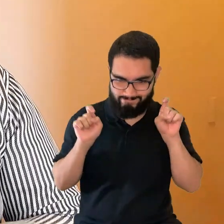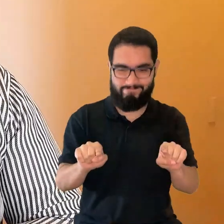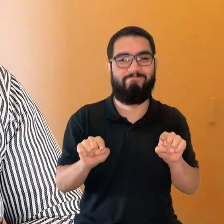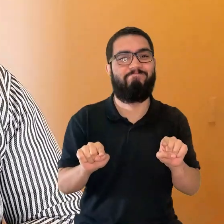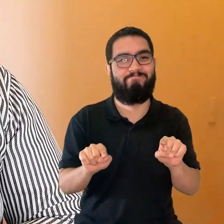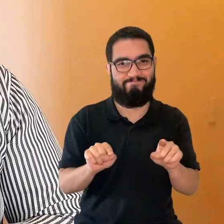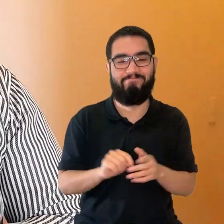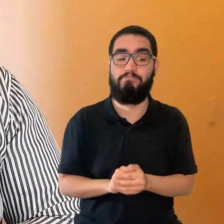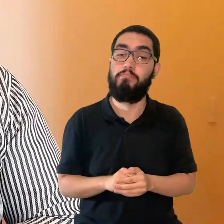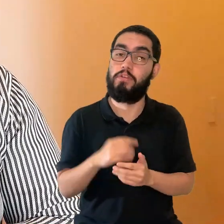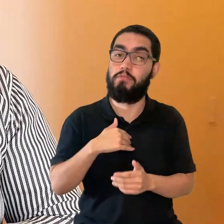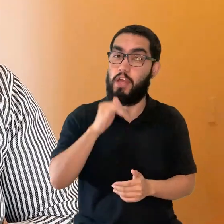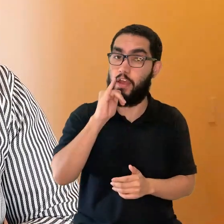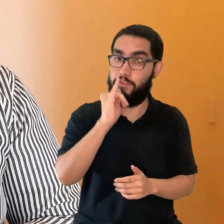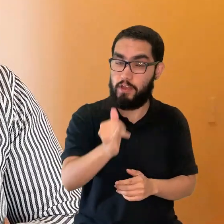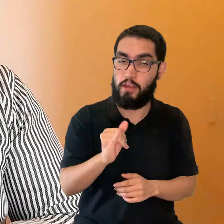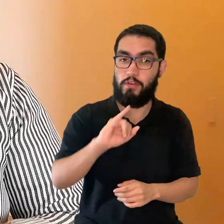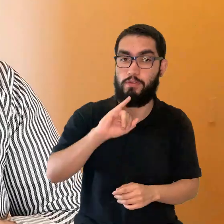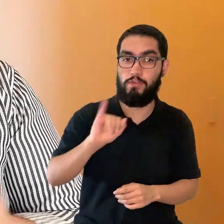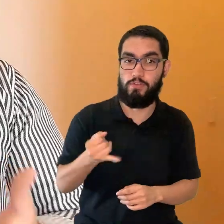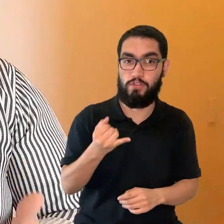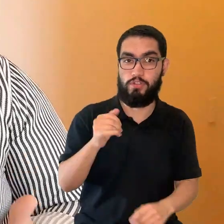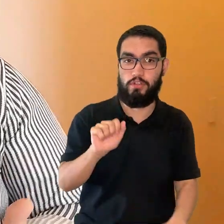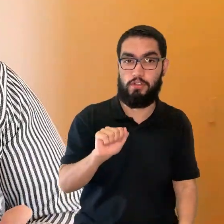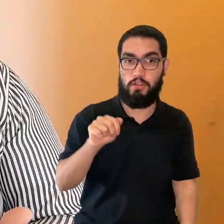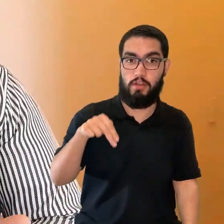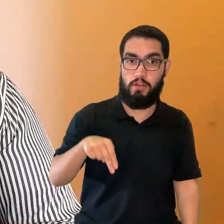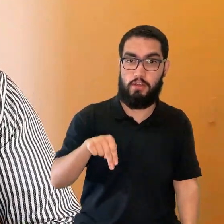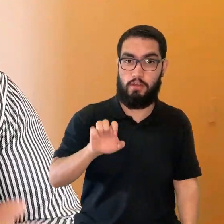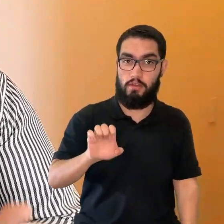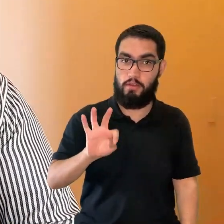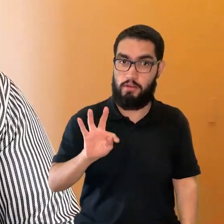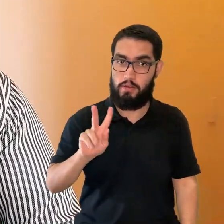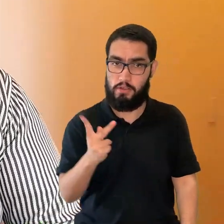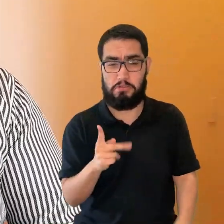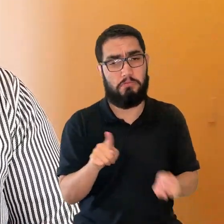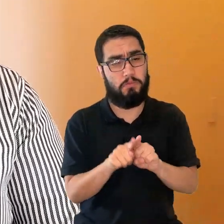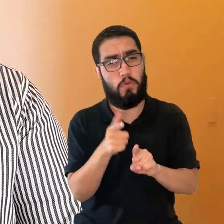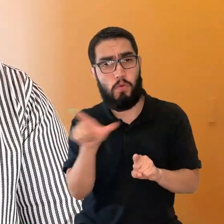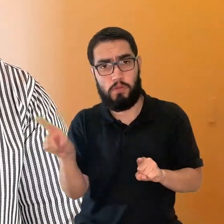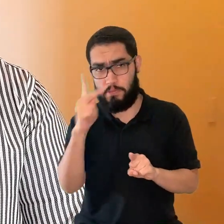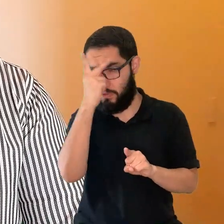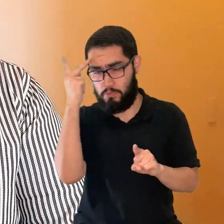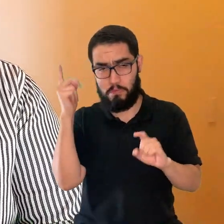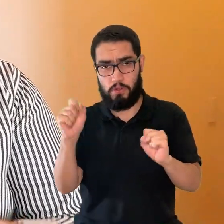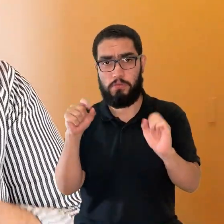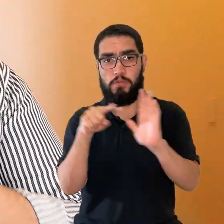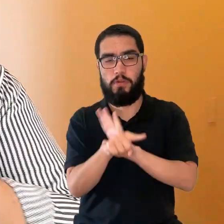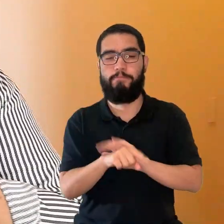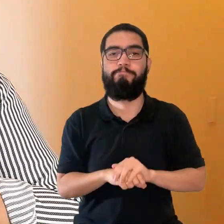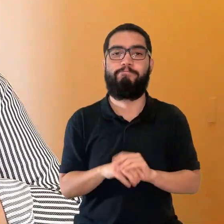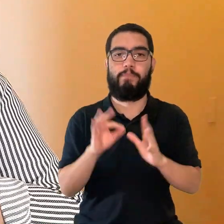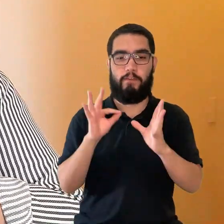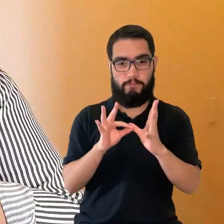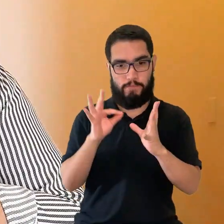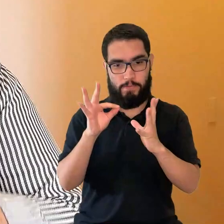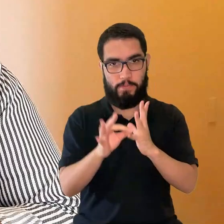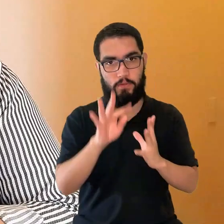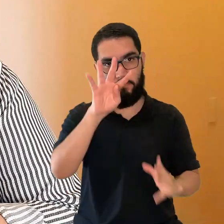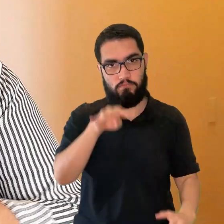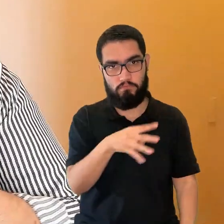eu digo, né, Janete, para você e para tantos outros que podem ter exatamente a mesma dúvida. A